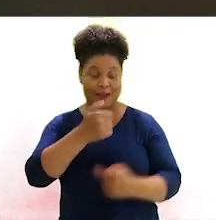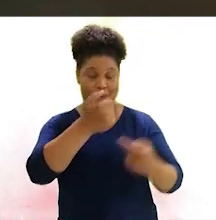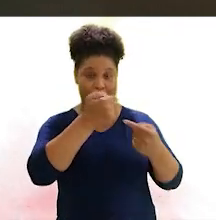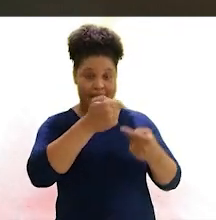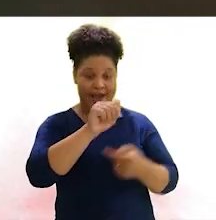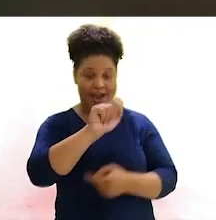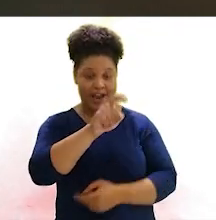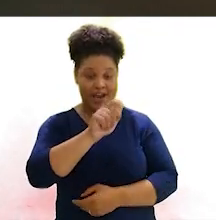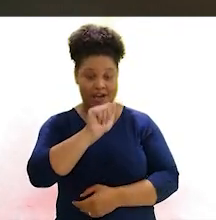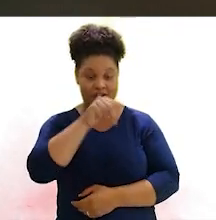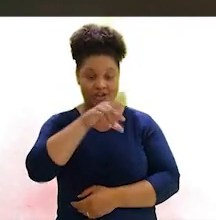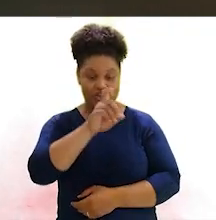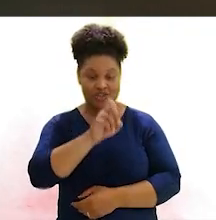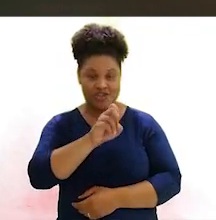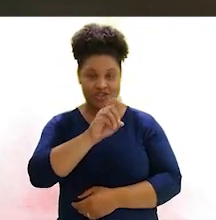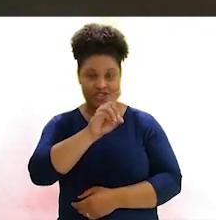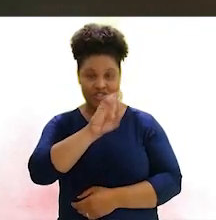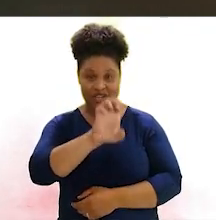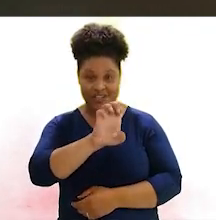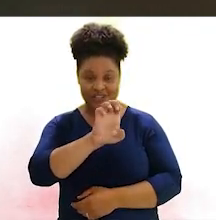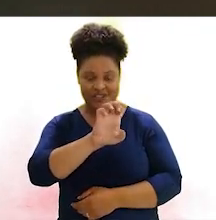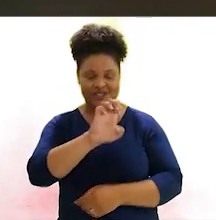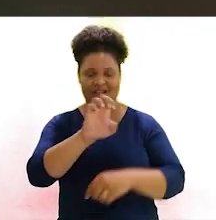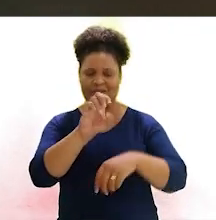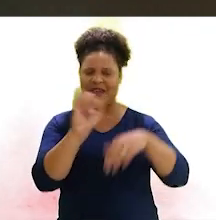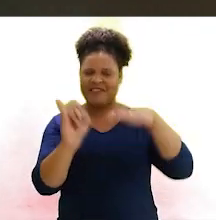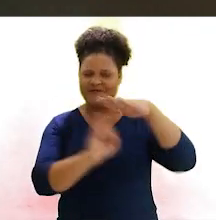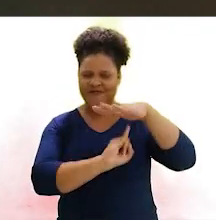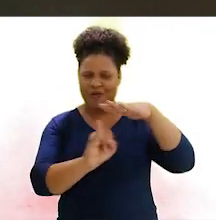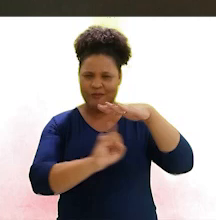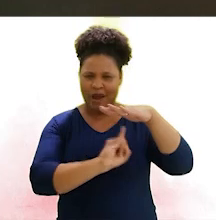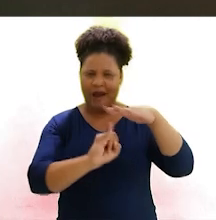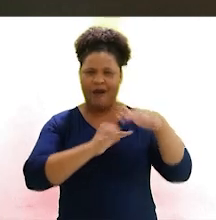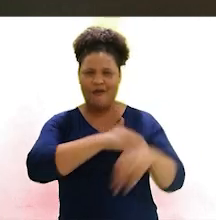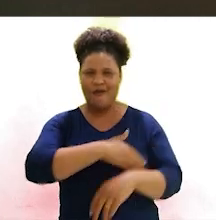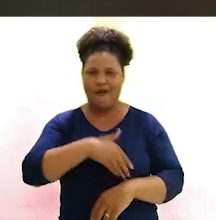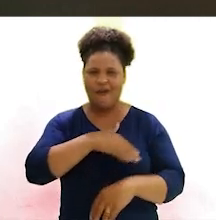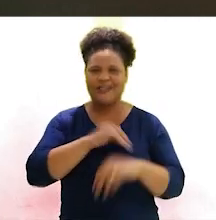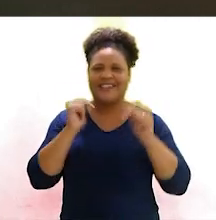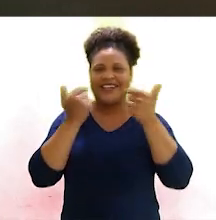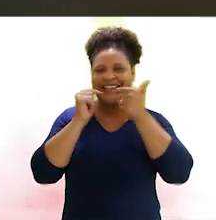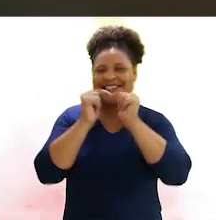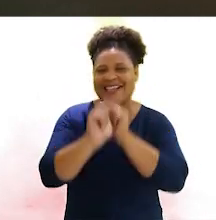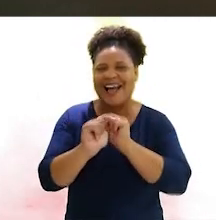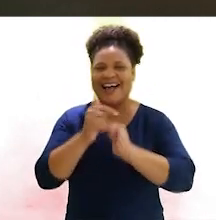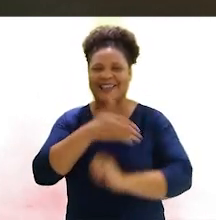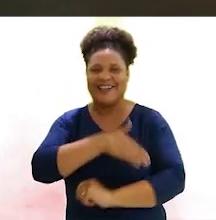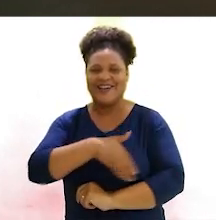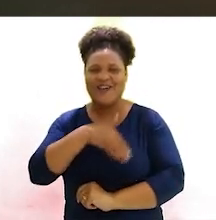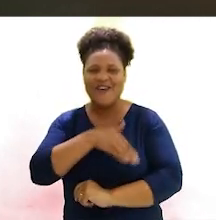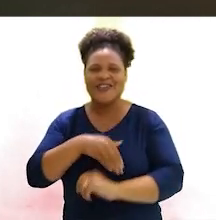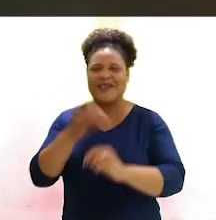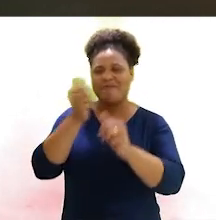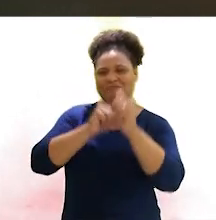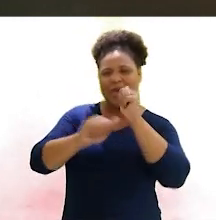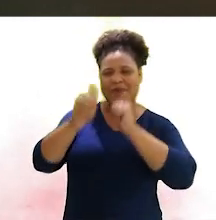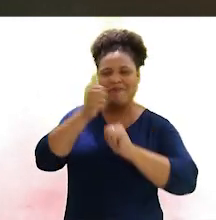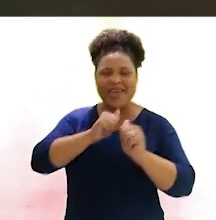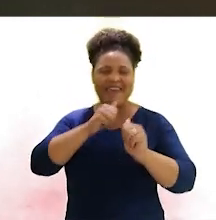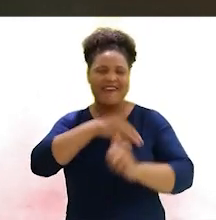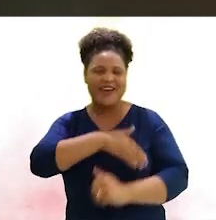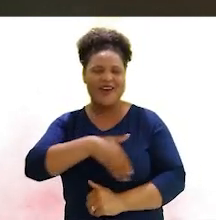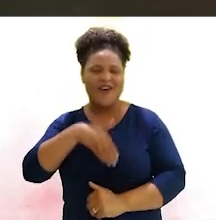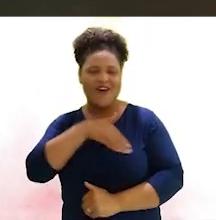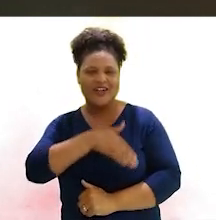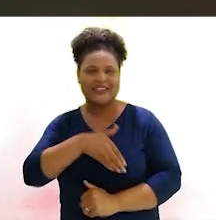tá no lugar mais informal Xande gosta de dar risada Xande gosta de beber chá de